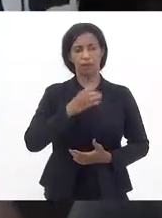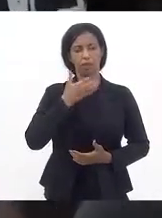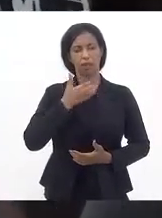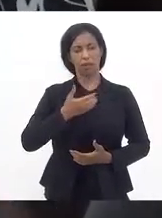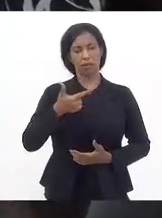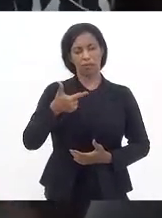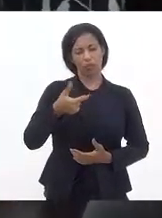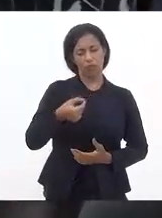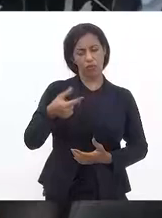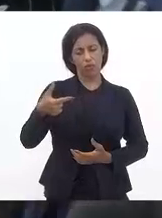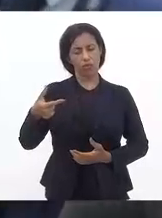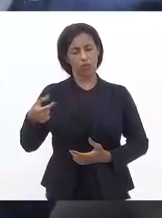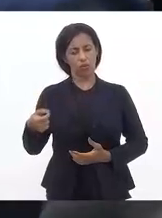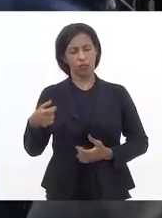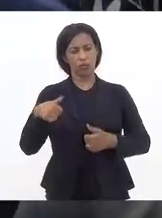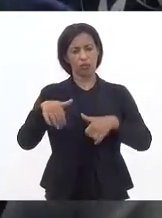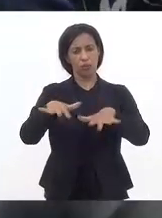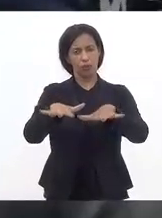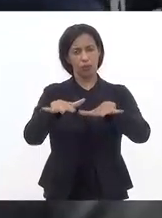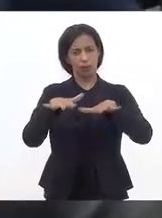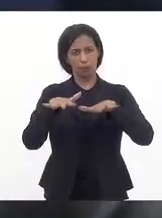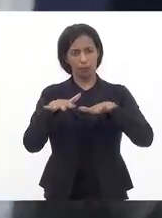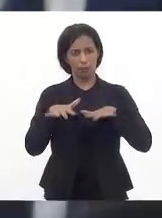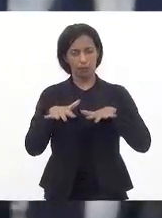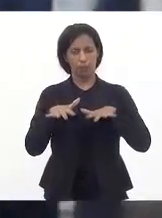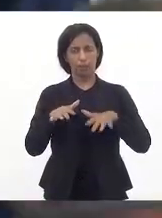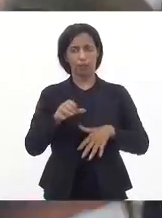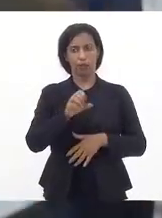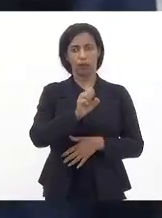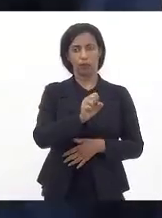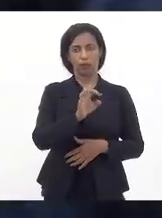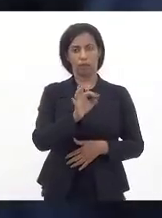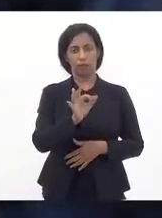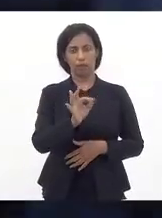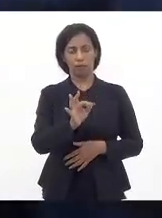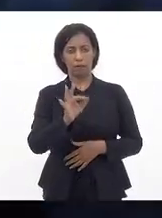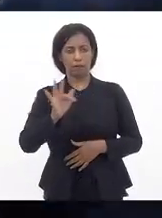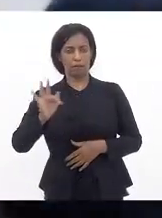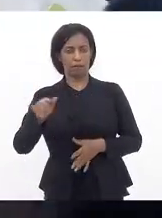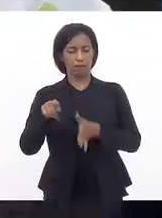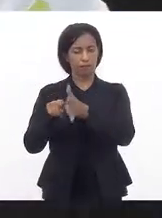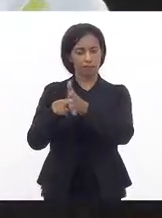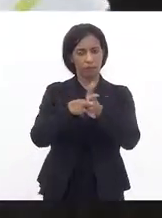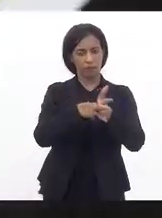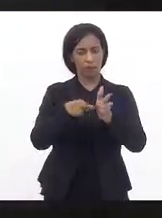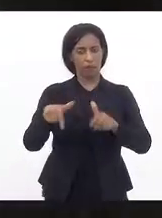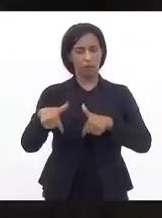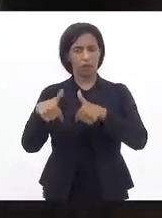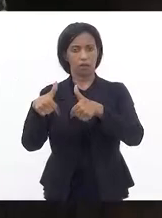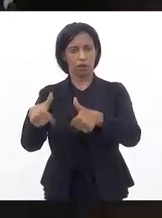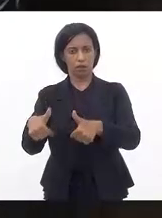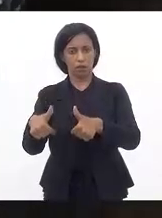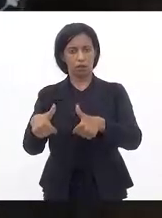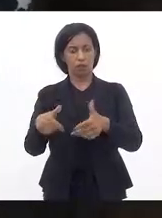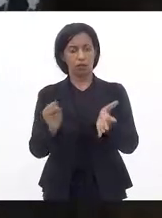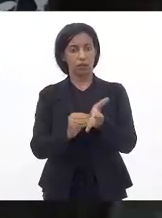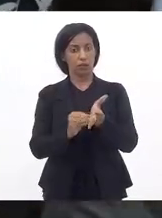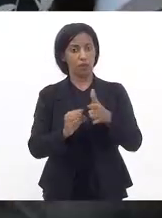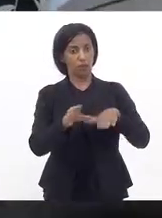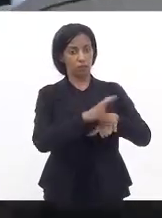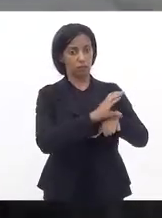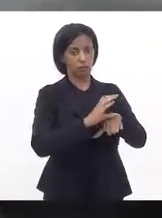2020 o plenário do Supremo Tribunal Federal examinando as ações diretas de